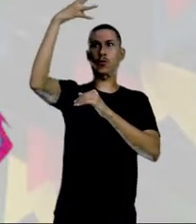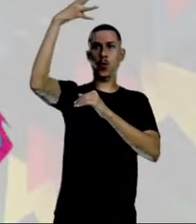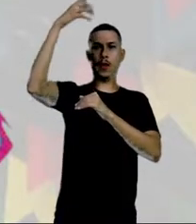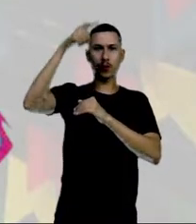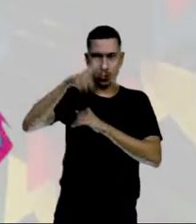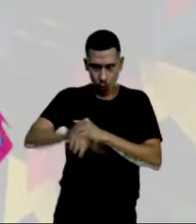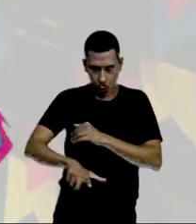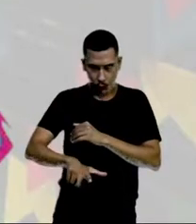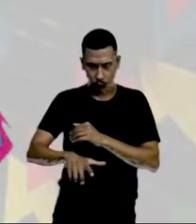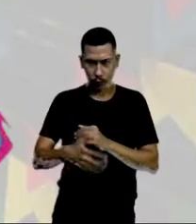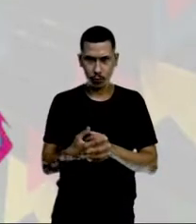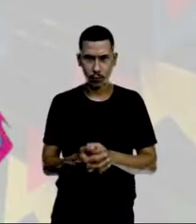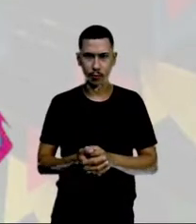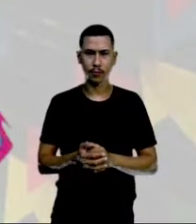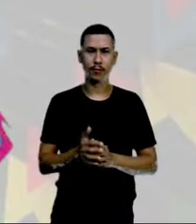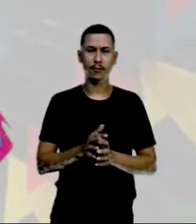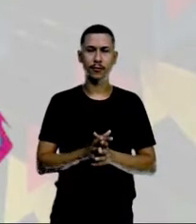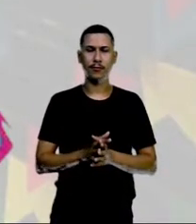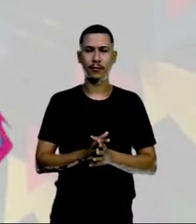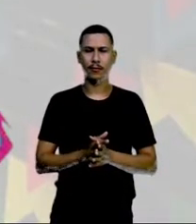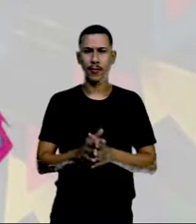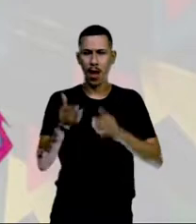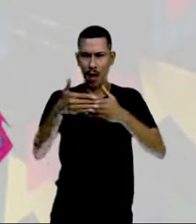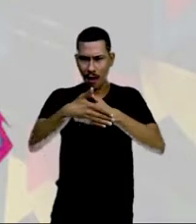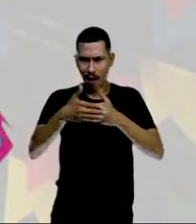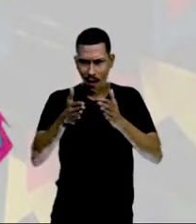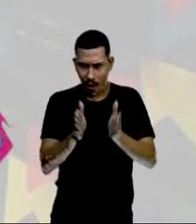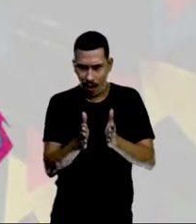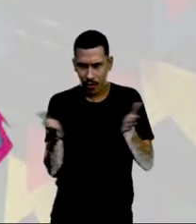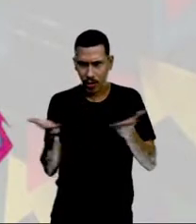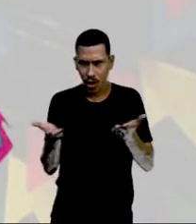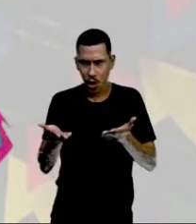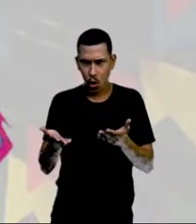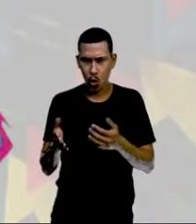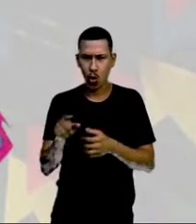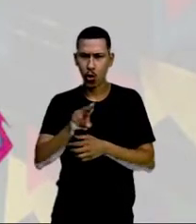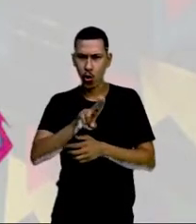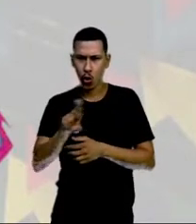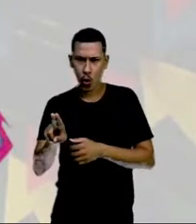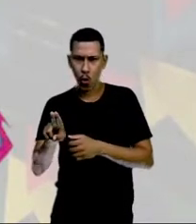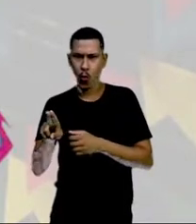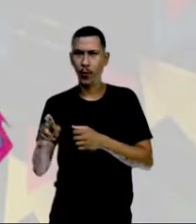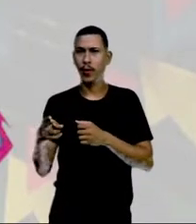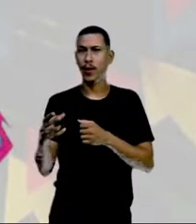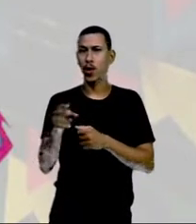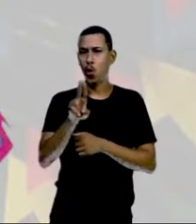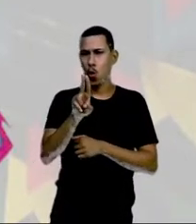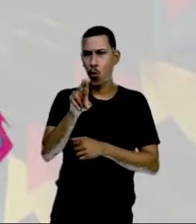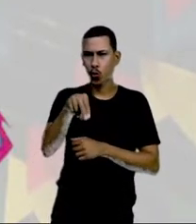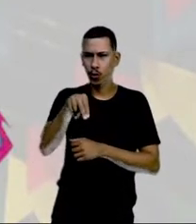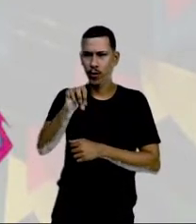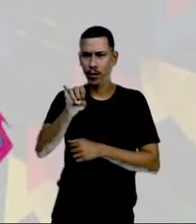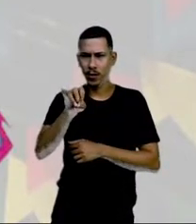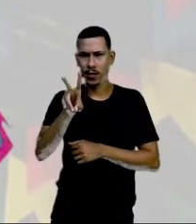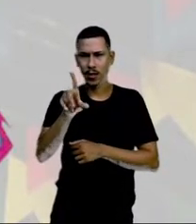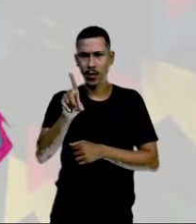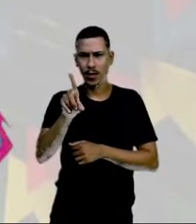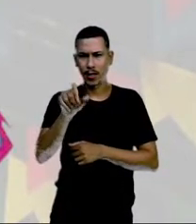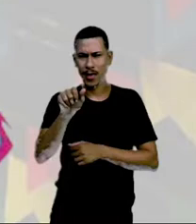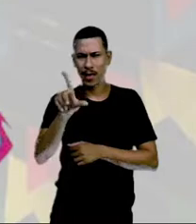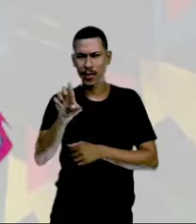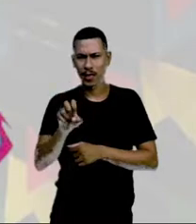caixinhas. Lembrando, nossa caixinha se chama agora unidade de volume. Então, com